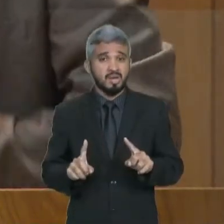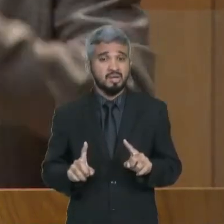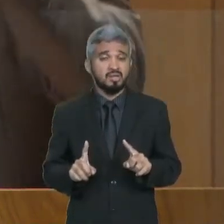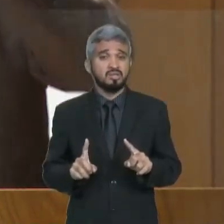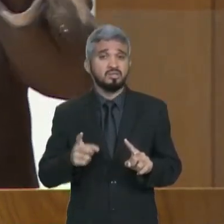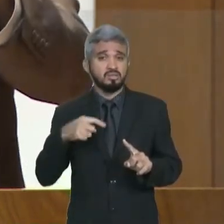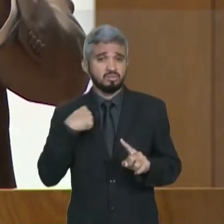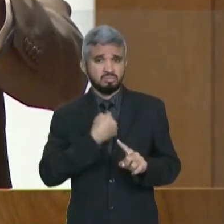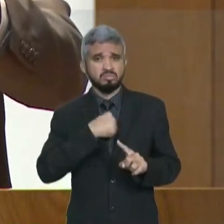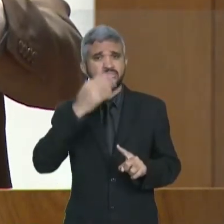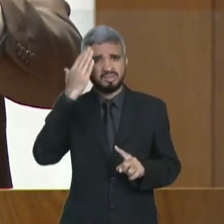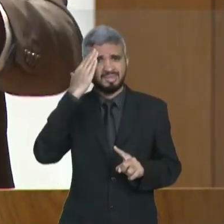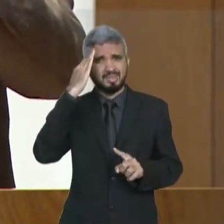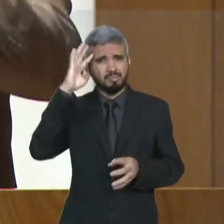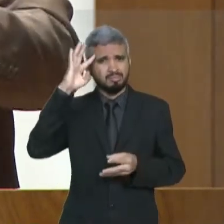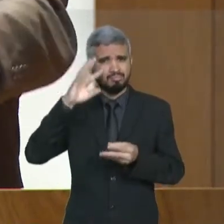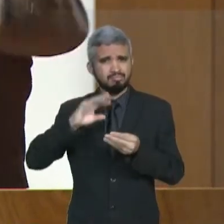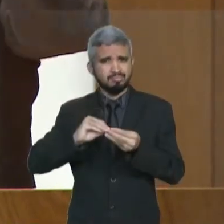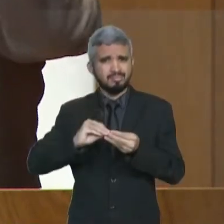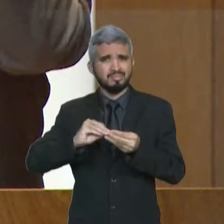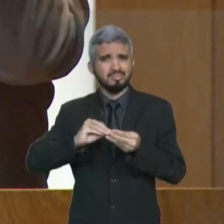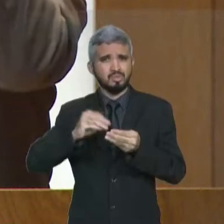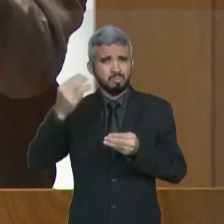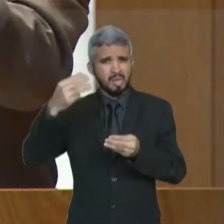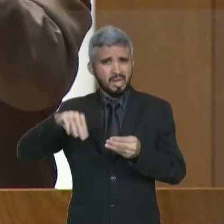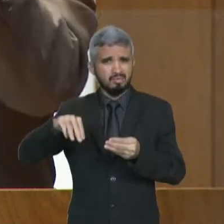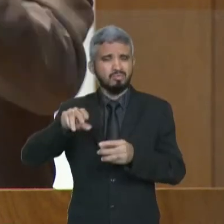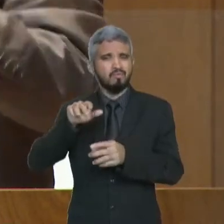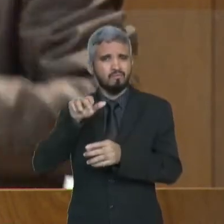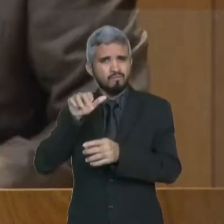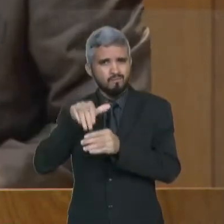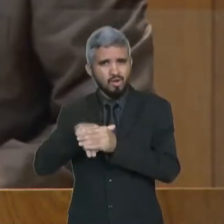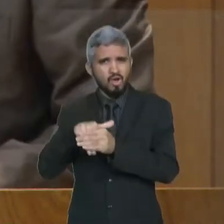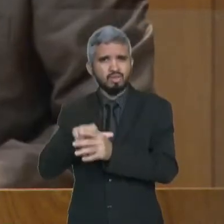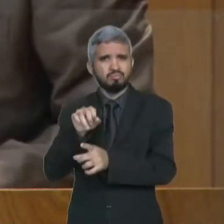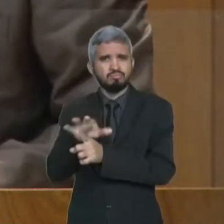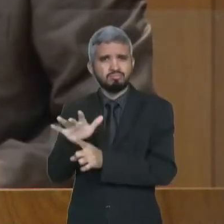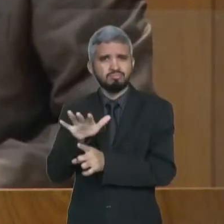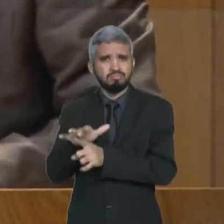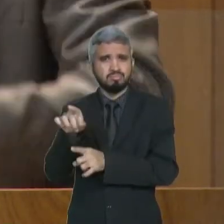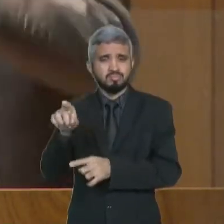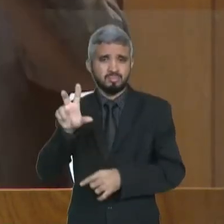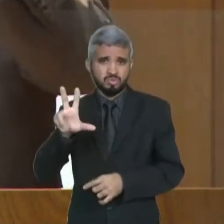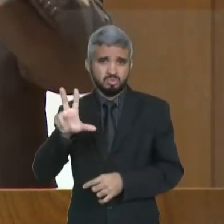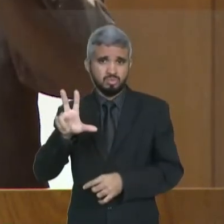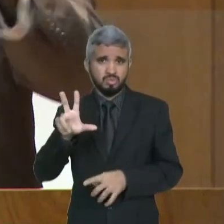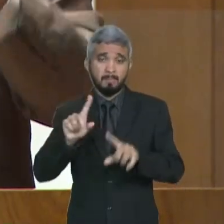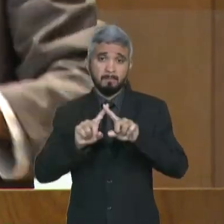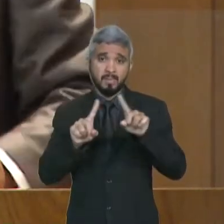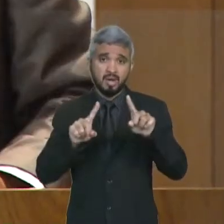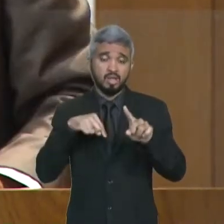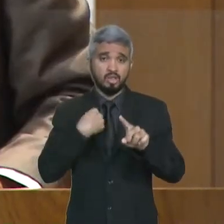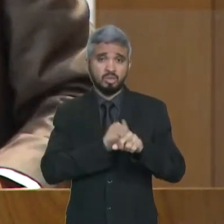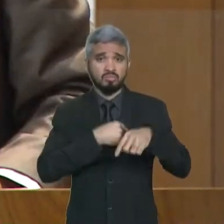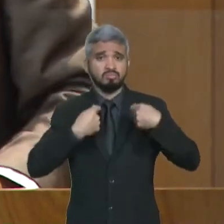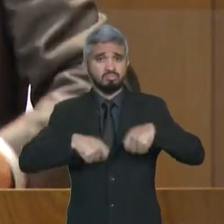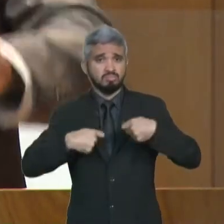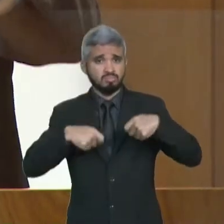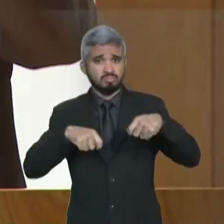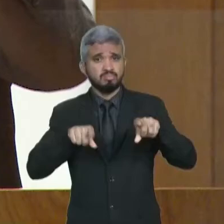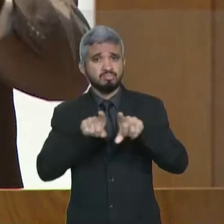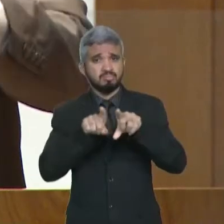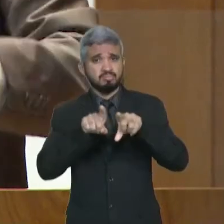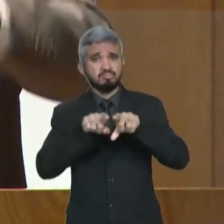o que está em jogo é o esclarecimento da sociedade que esse presidente